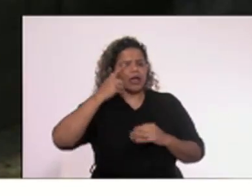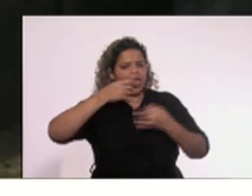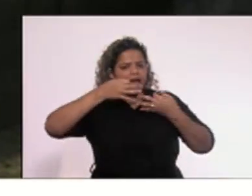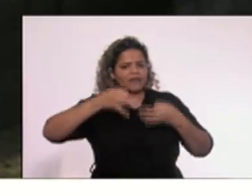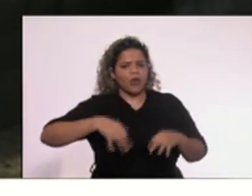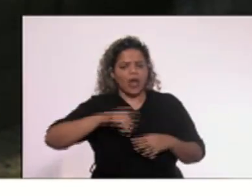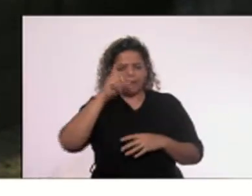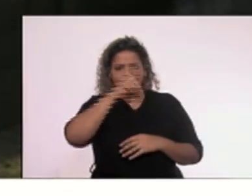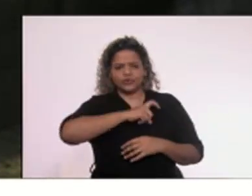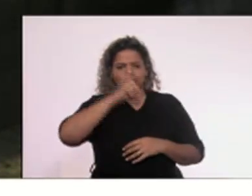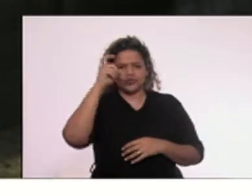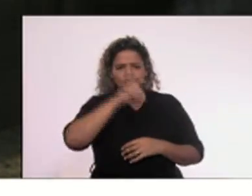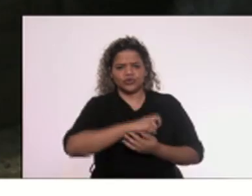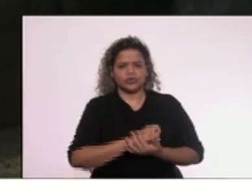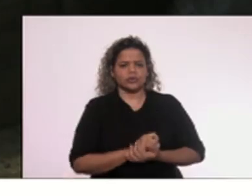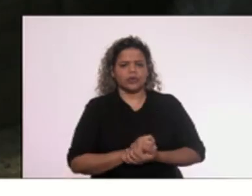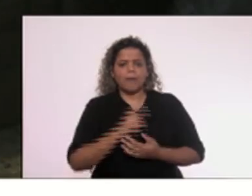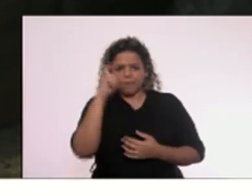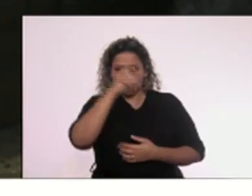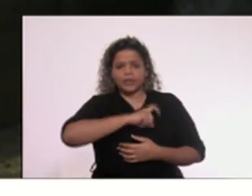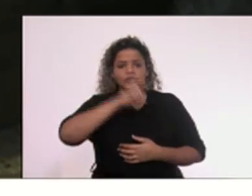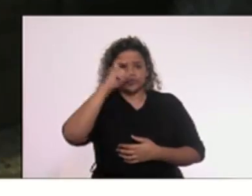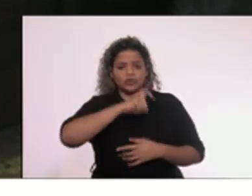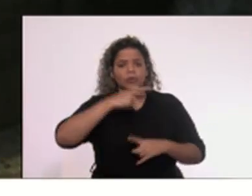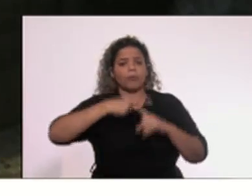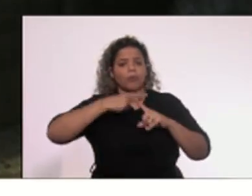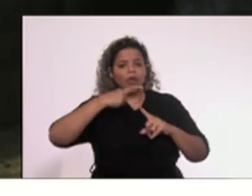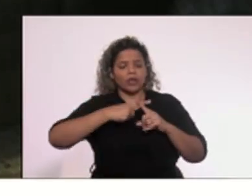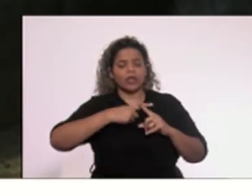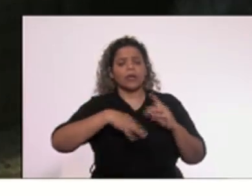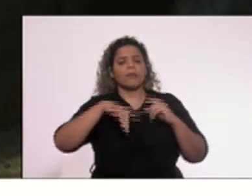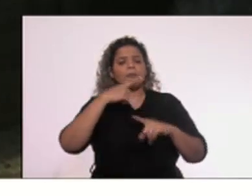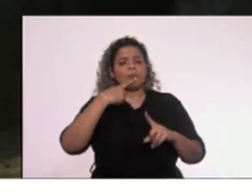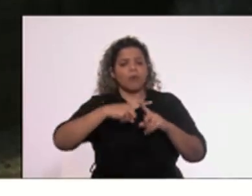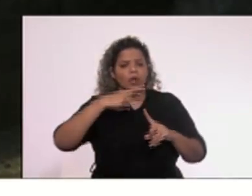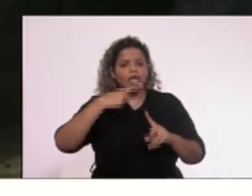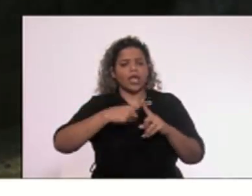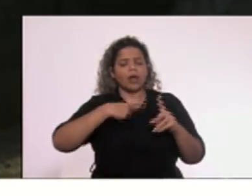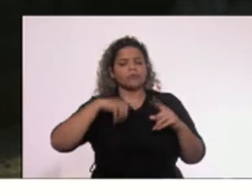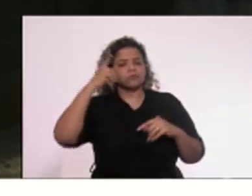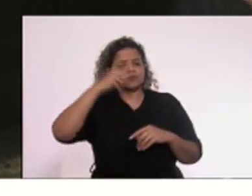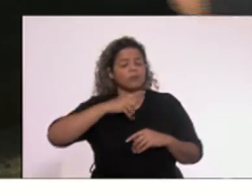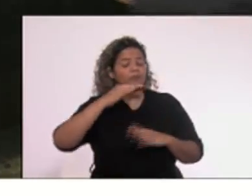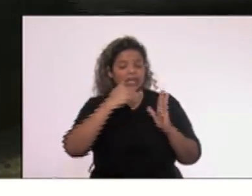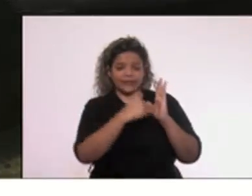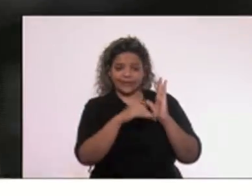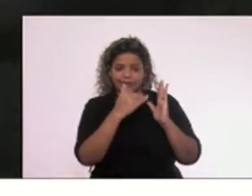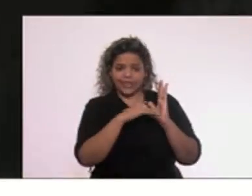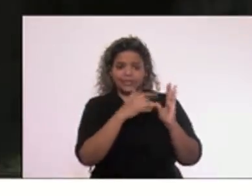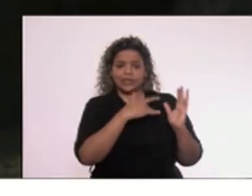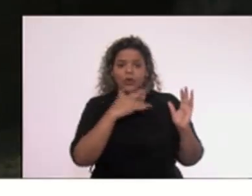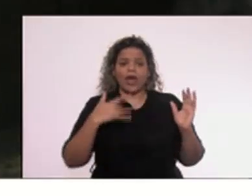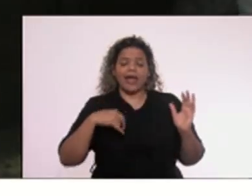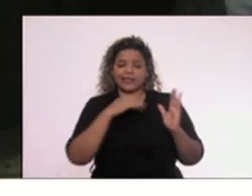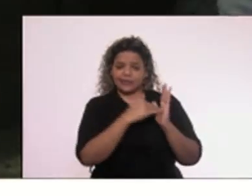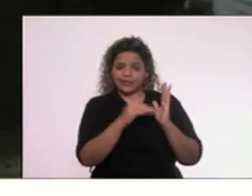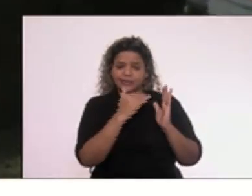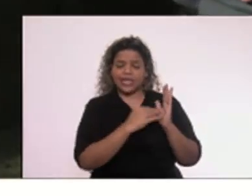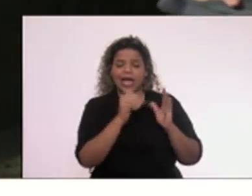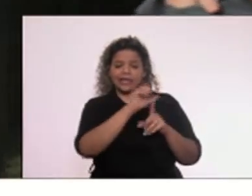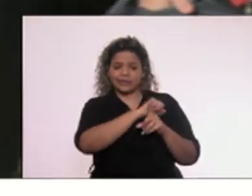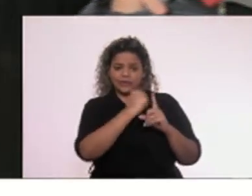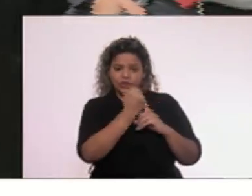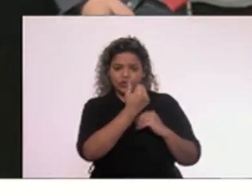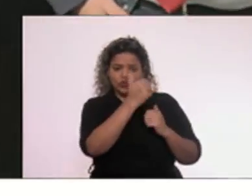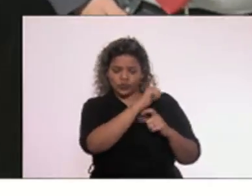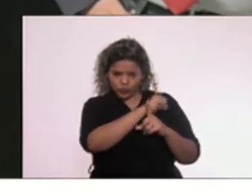aqui é mentiroso. É mentiroso por quê? Porque a secretária era secretária de Assistência Social de